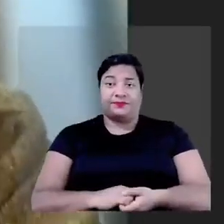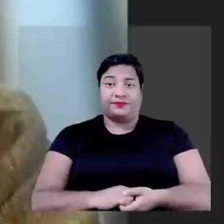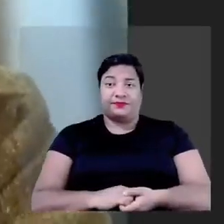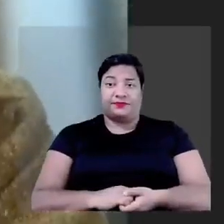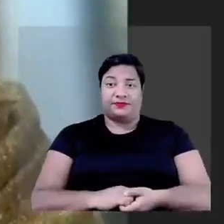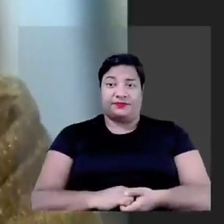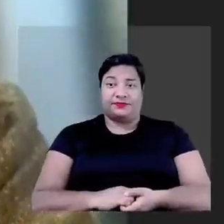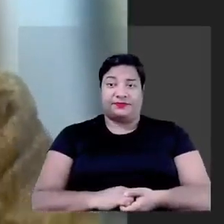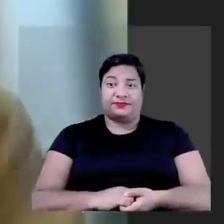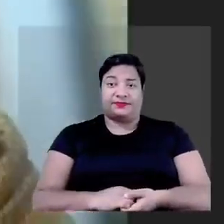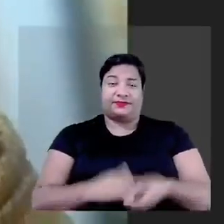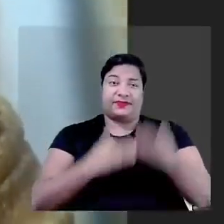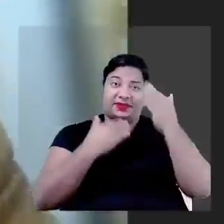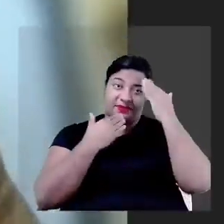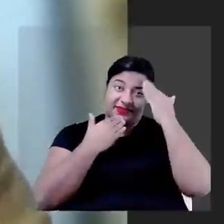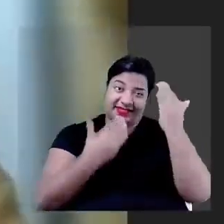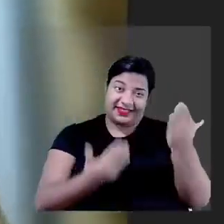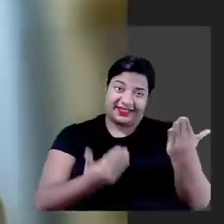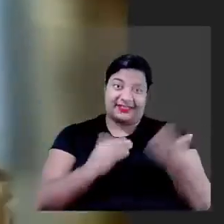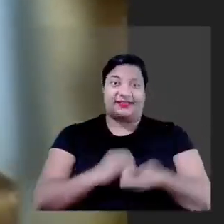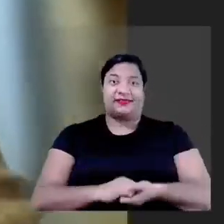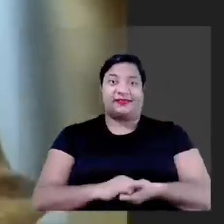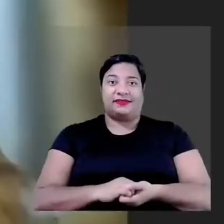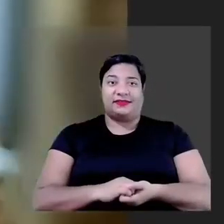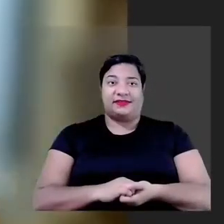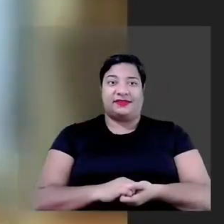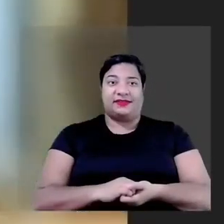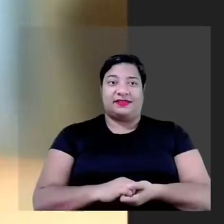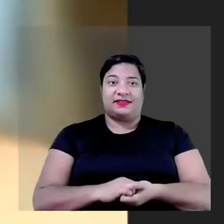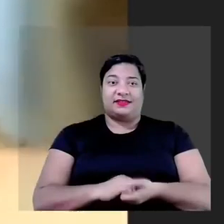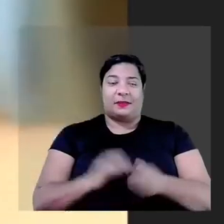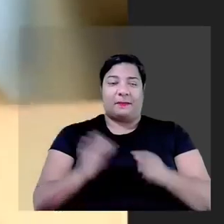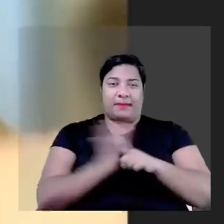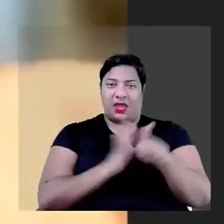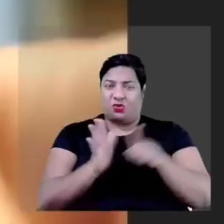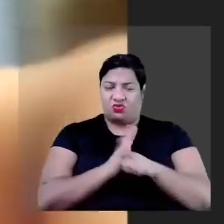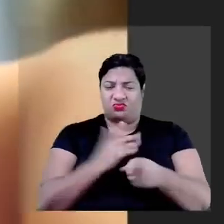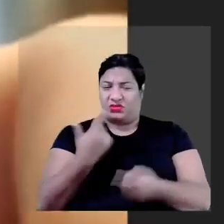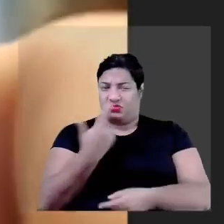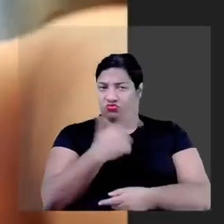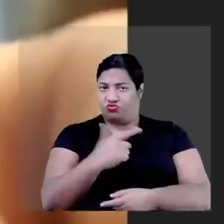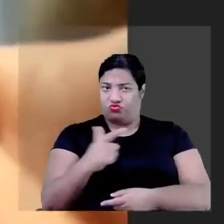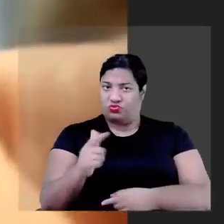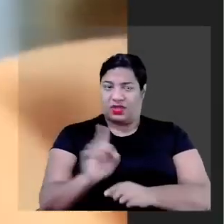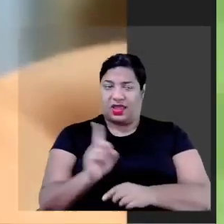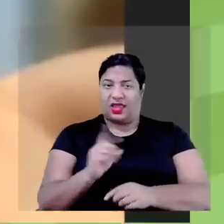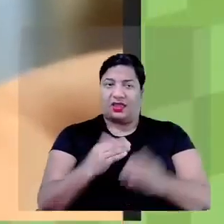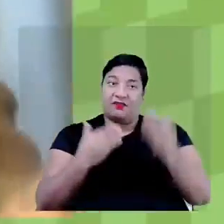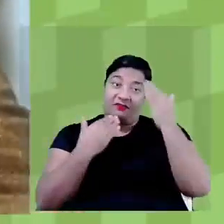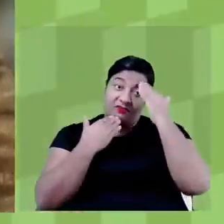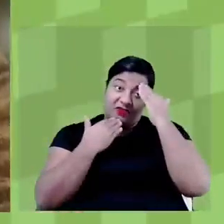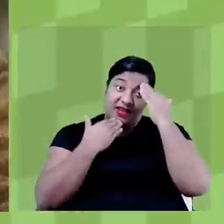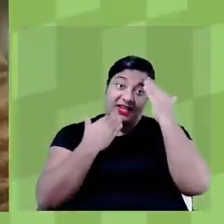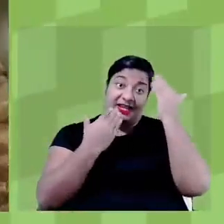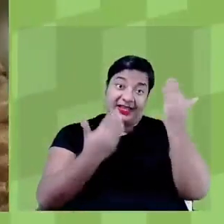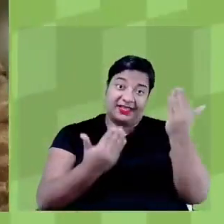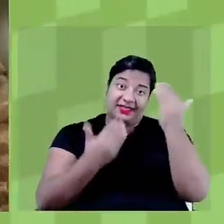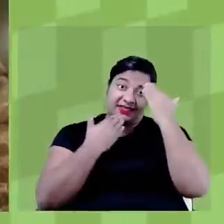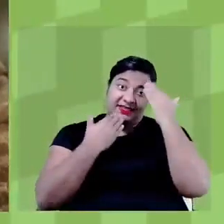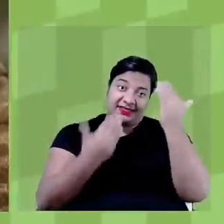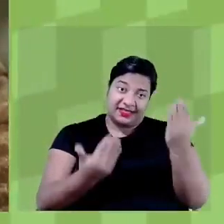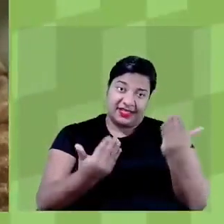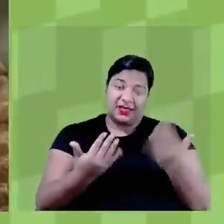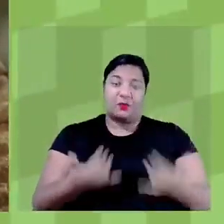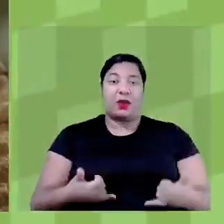Muito obrigada. Nós não temos mais Cíntia Hiromi questões, Nakazawa, né? chefe de cartório da Gostaria de primeira zona eleitoral agradecer, Bela Vista. dizer que foi uma honra